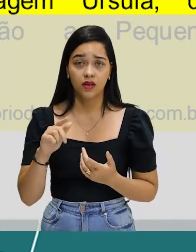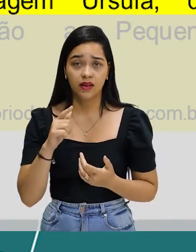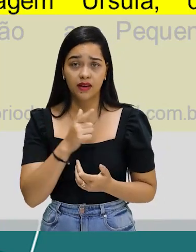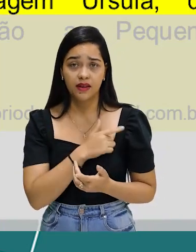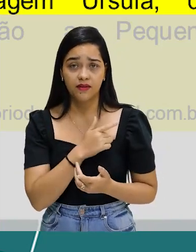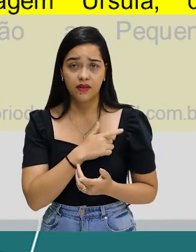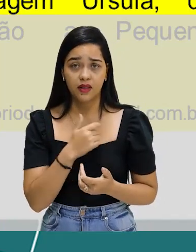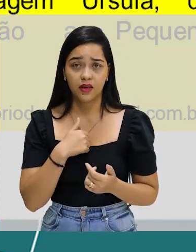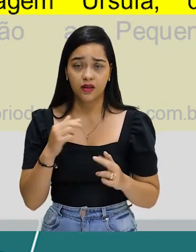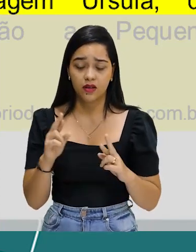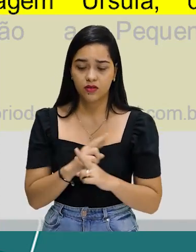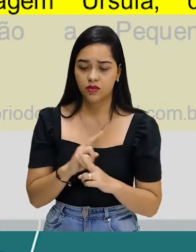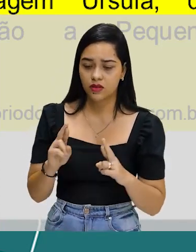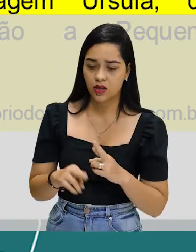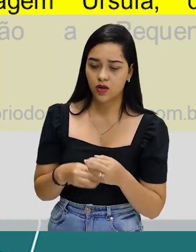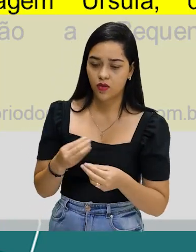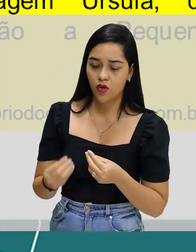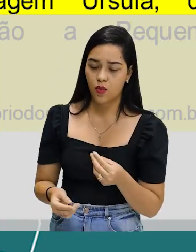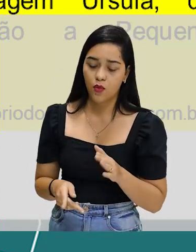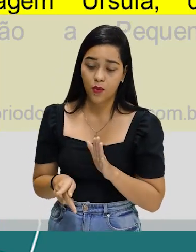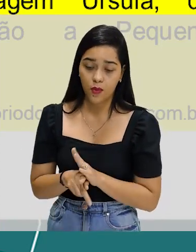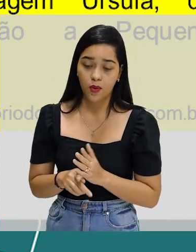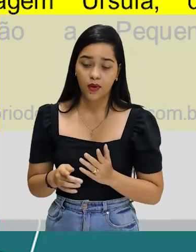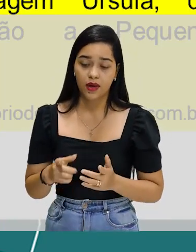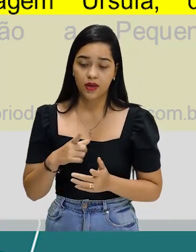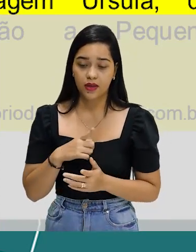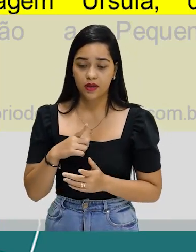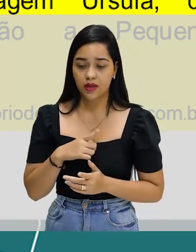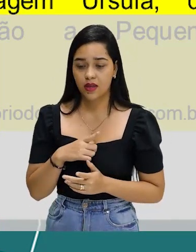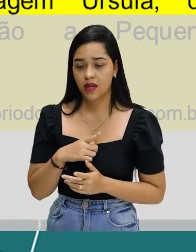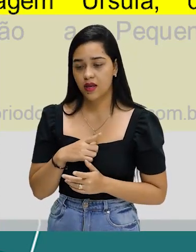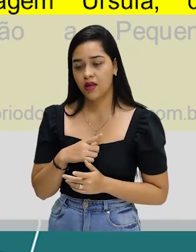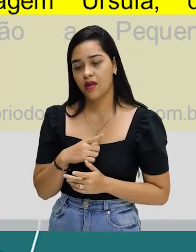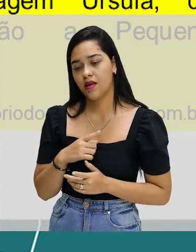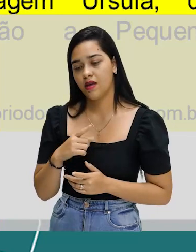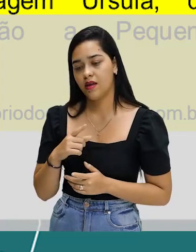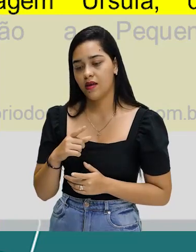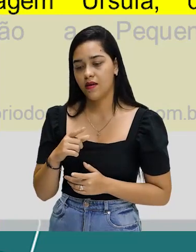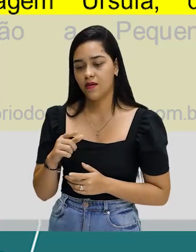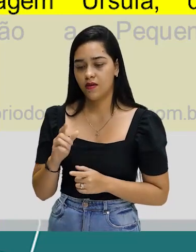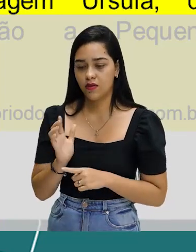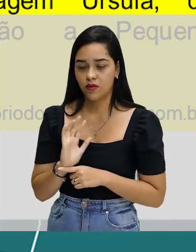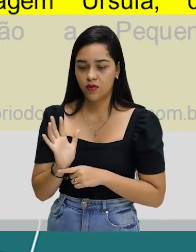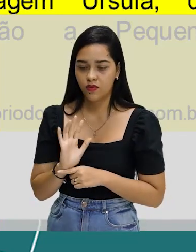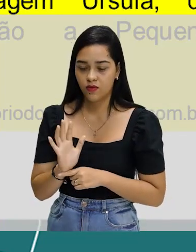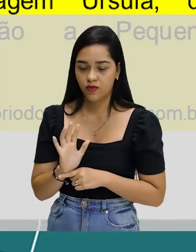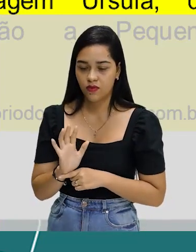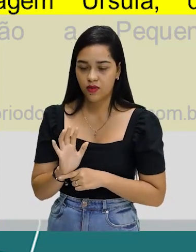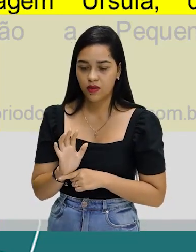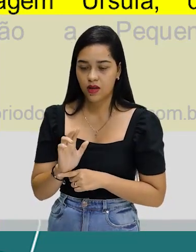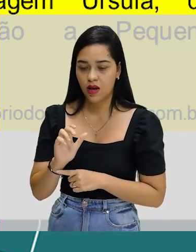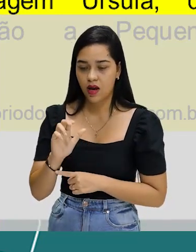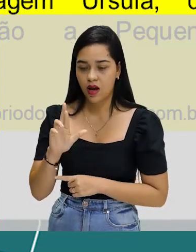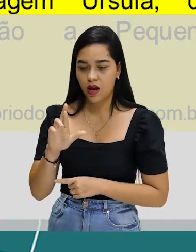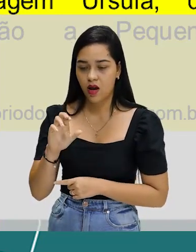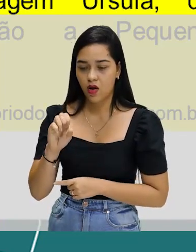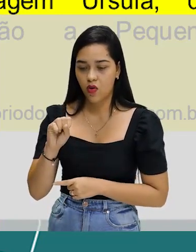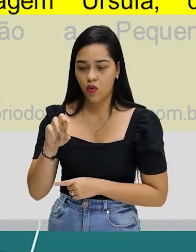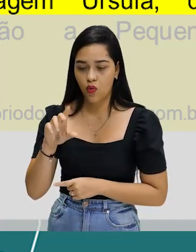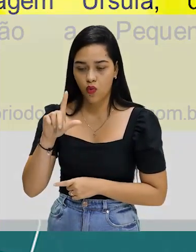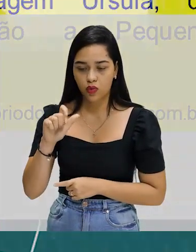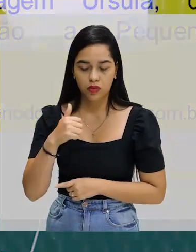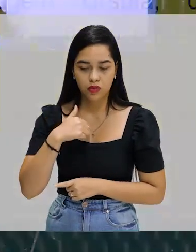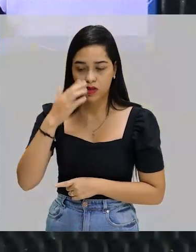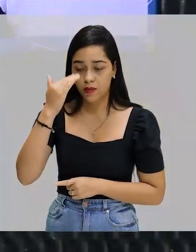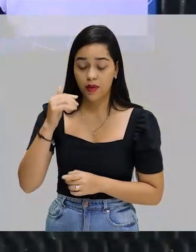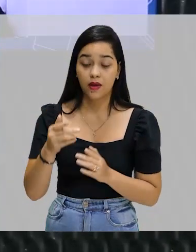eu vou associar figuras, como é o caso, por exemplo, da personagem do filme A Pequena Sereia, a Úrsula. Eu não sabia, não lembro.